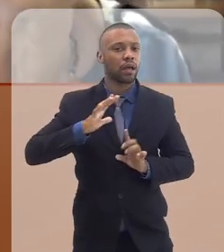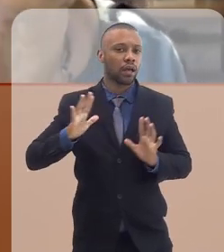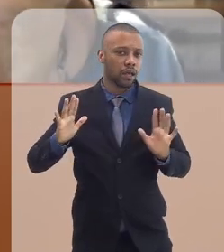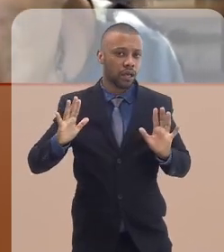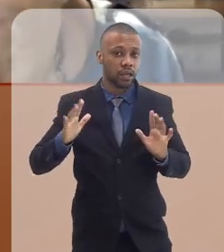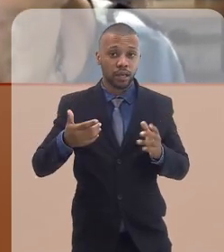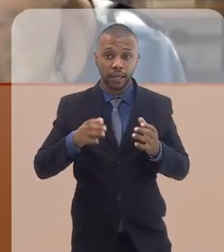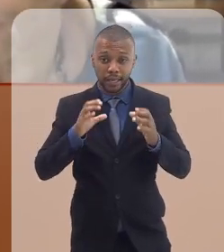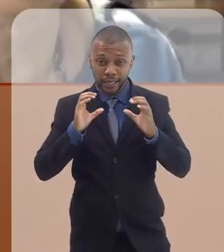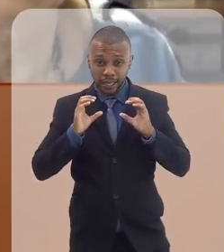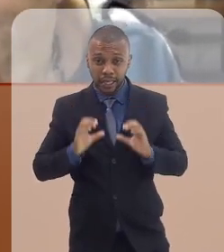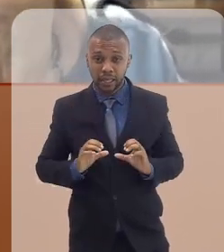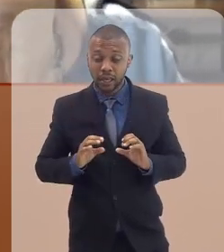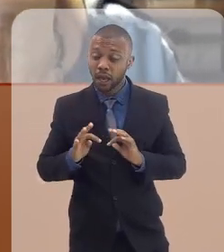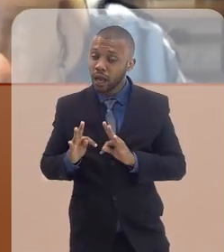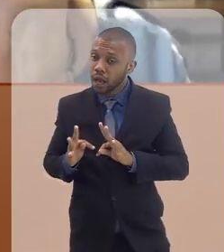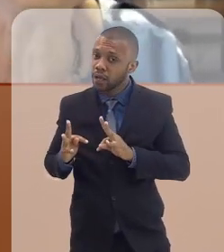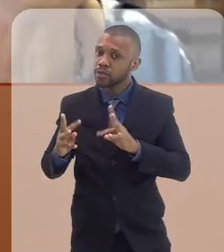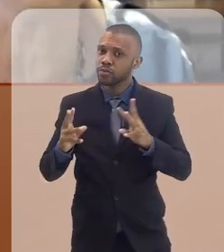tem a sua.